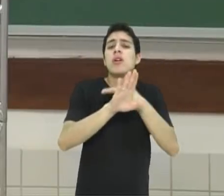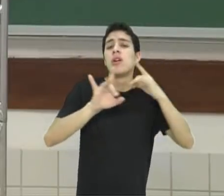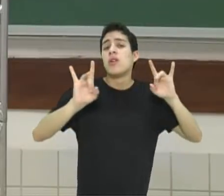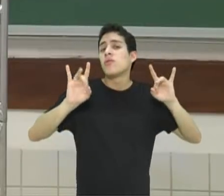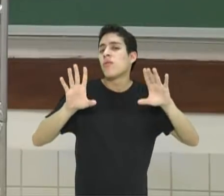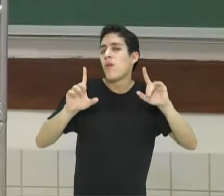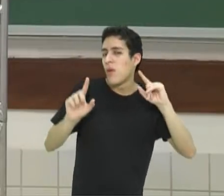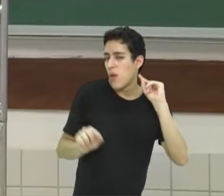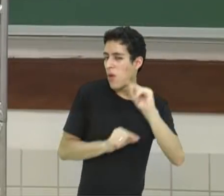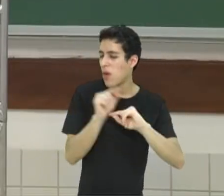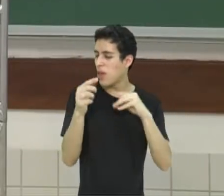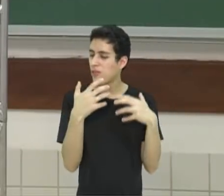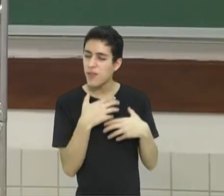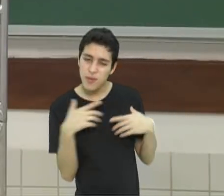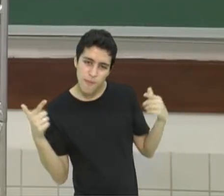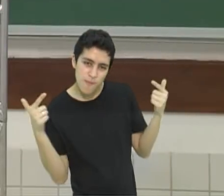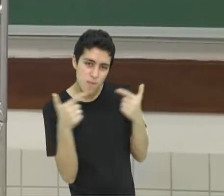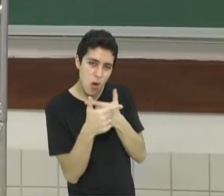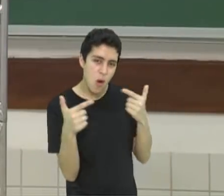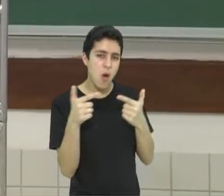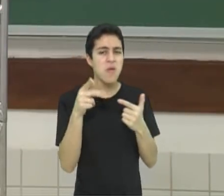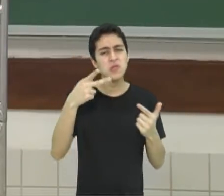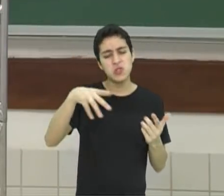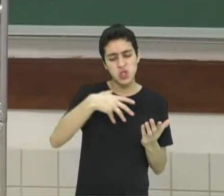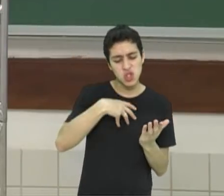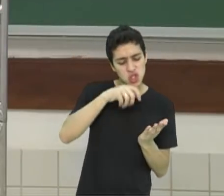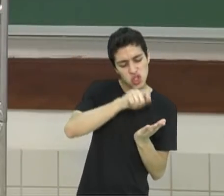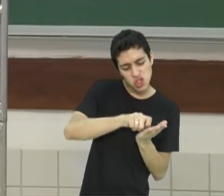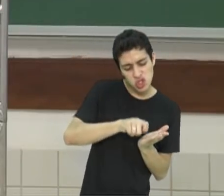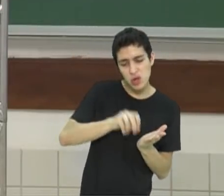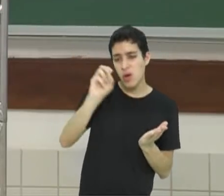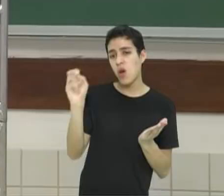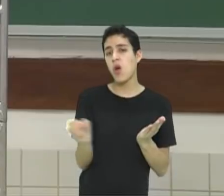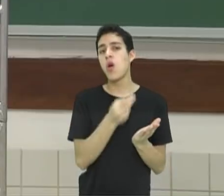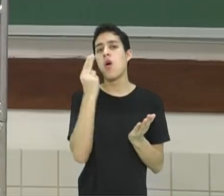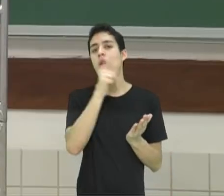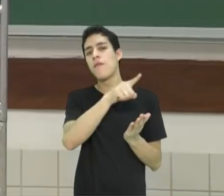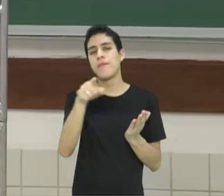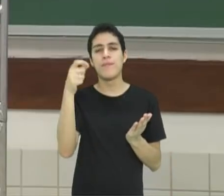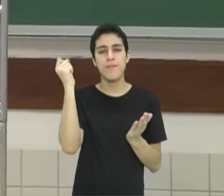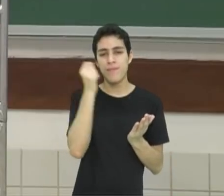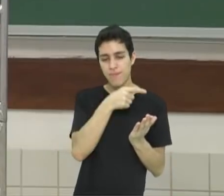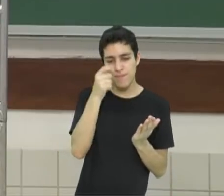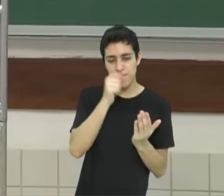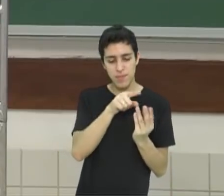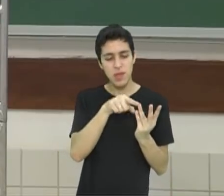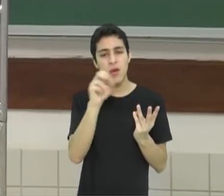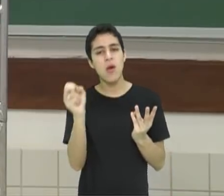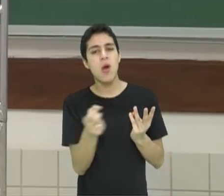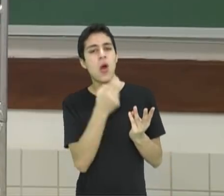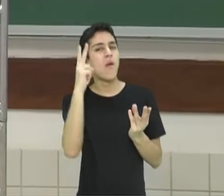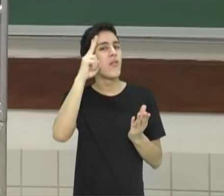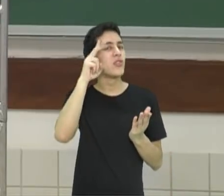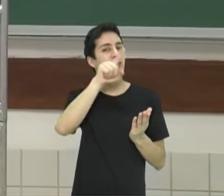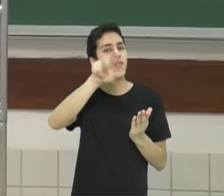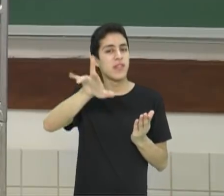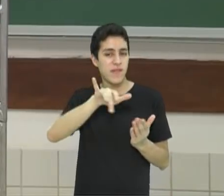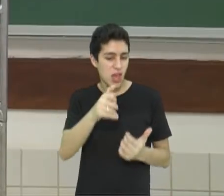dar um tom humorado para o seu texto ou para uma piada ou uma história que você venha a